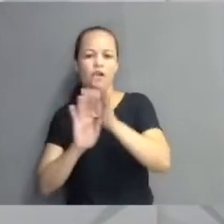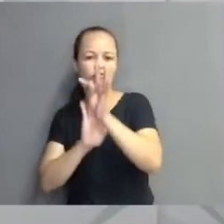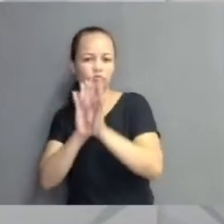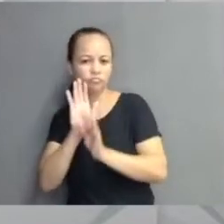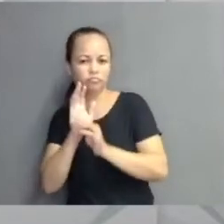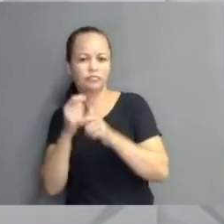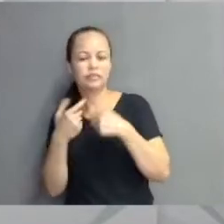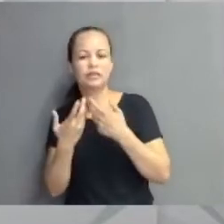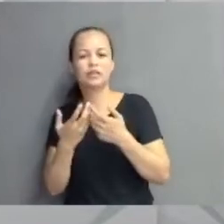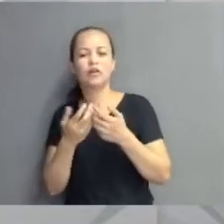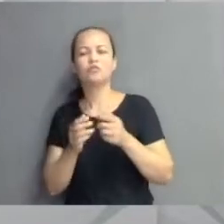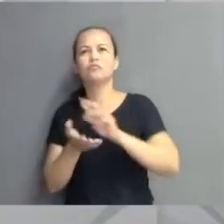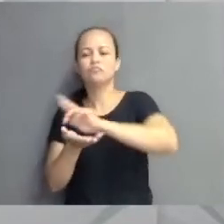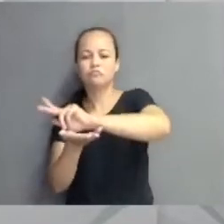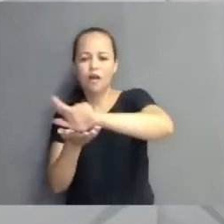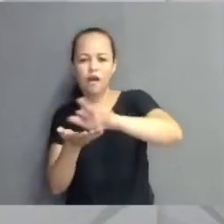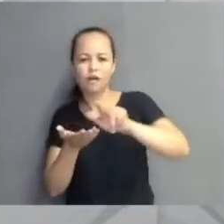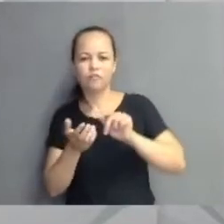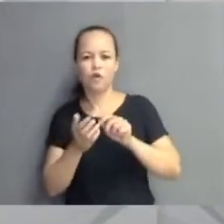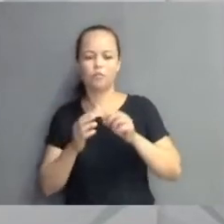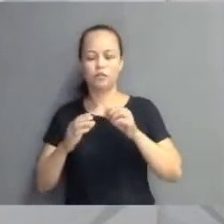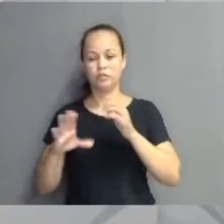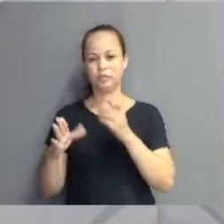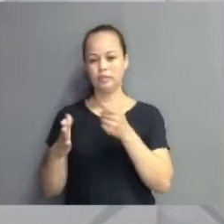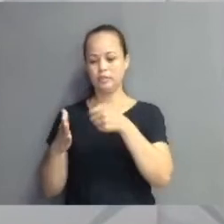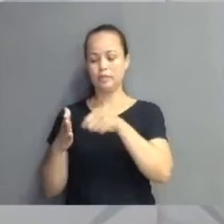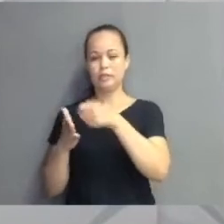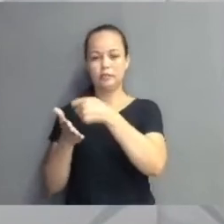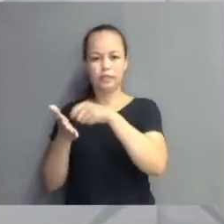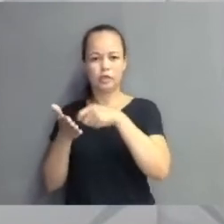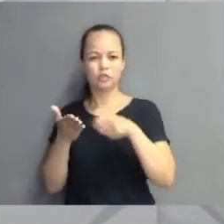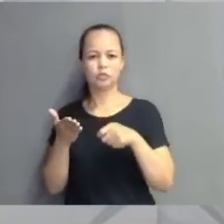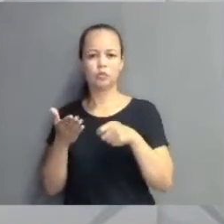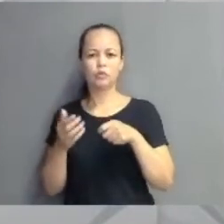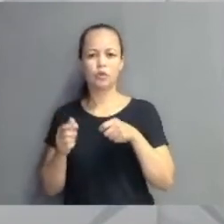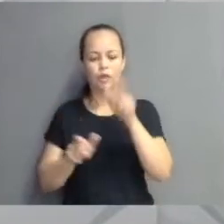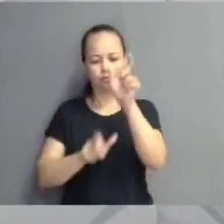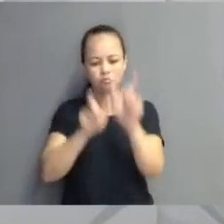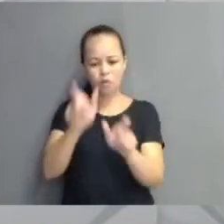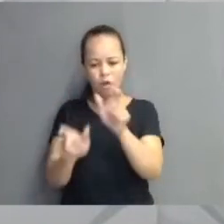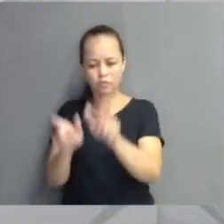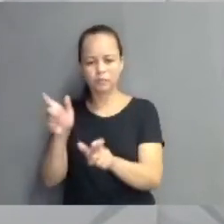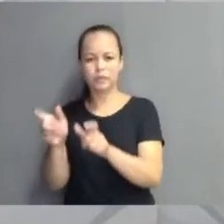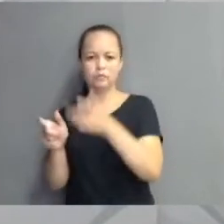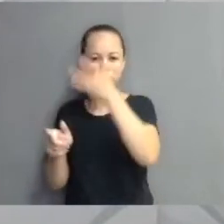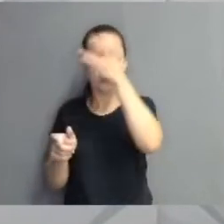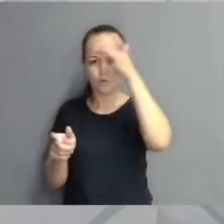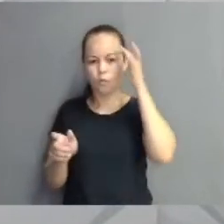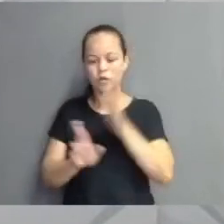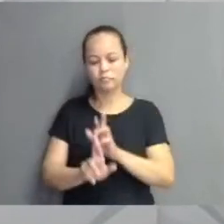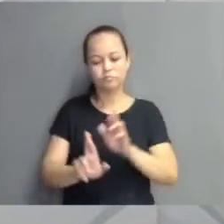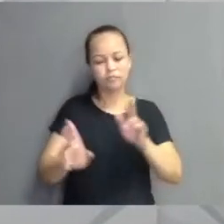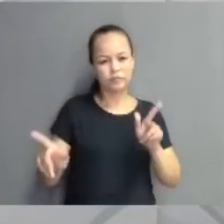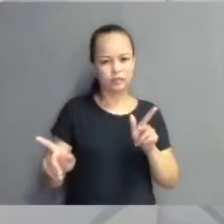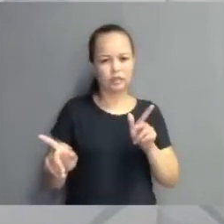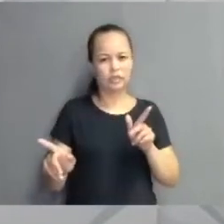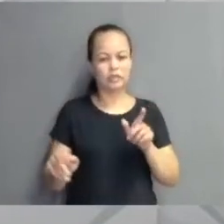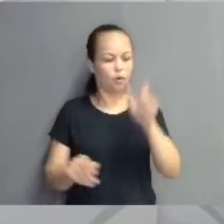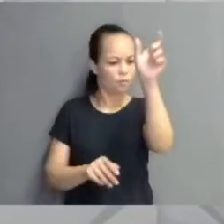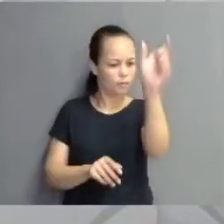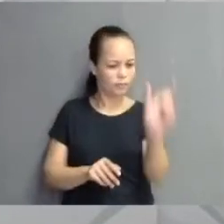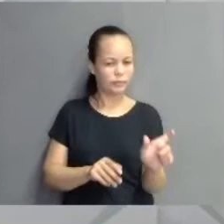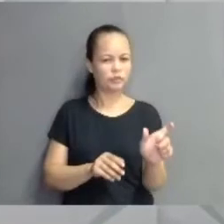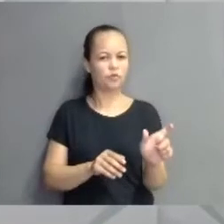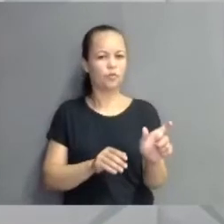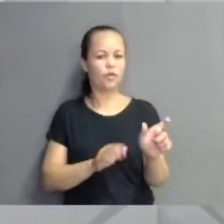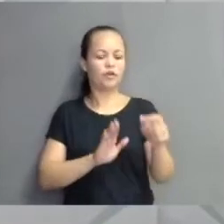escrever um texto que eu quero atingir pessoas de diferentes então a pessoa que vai ler